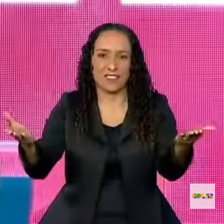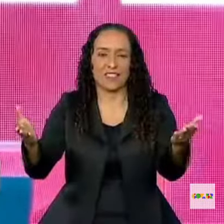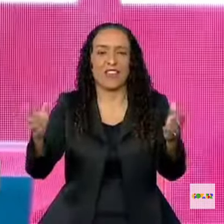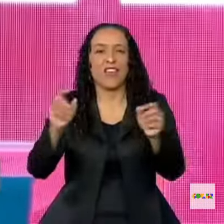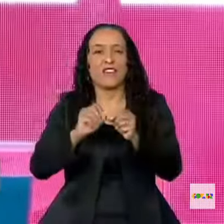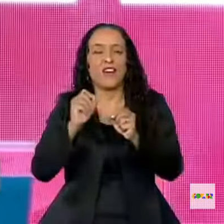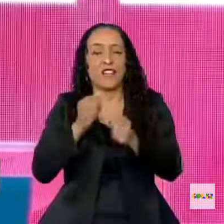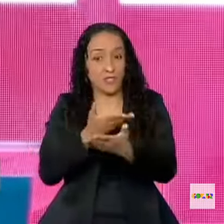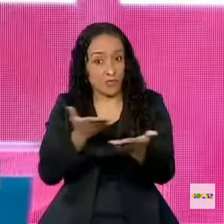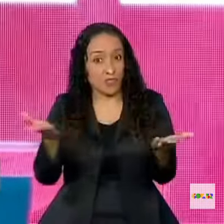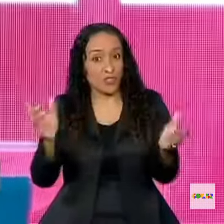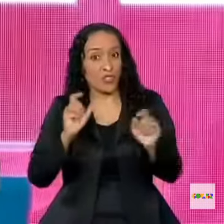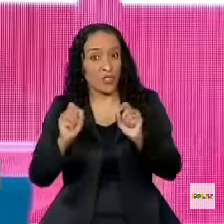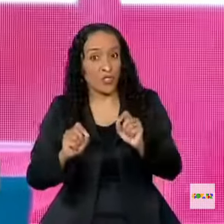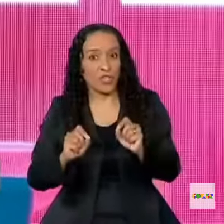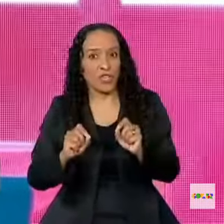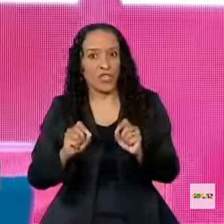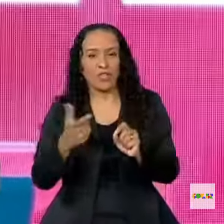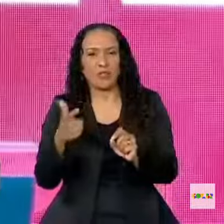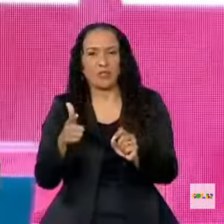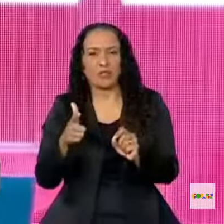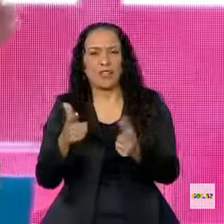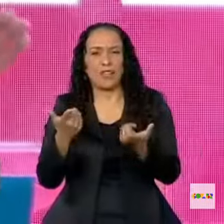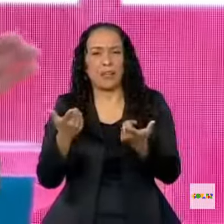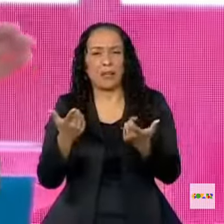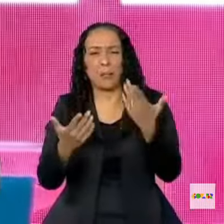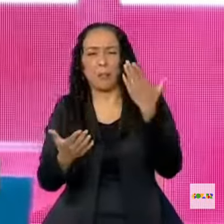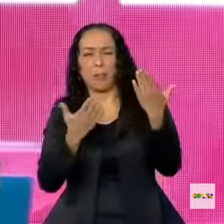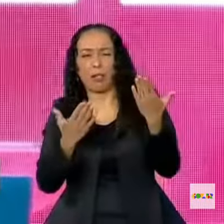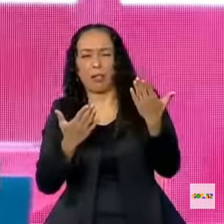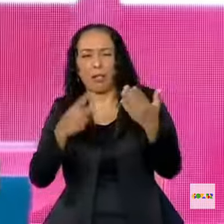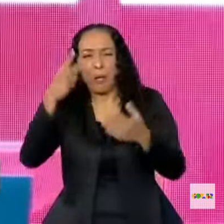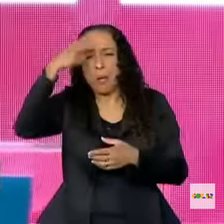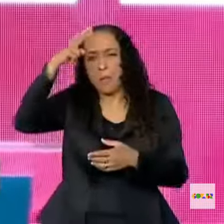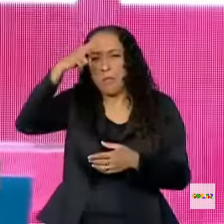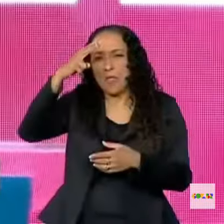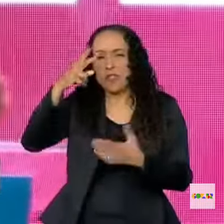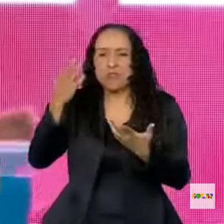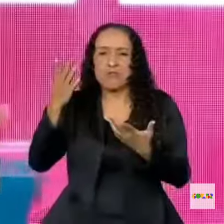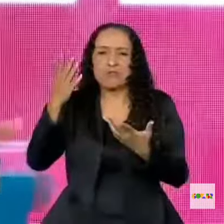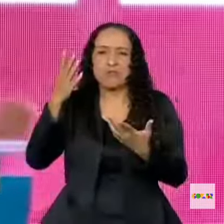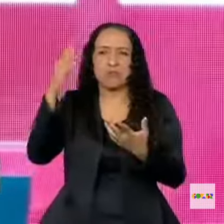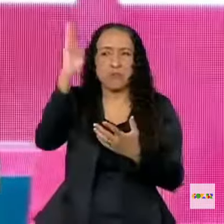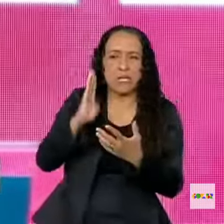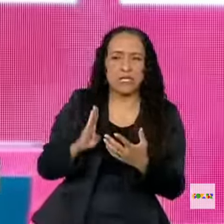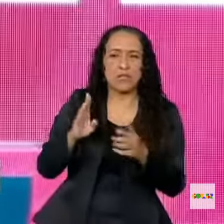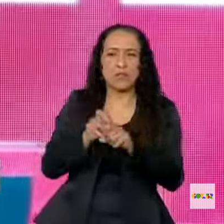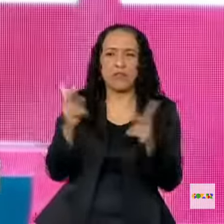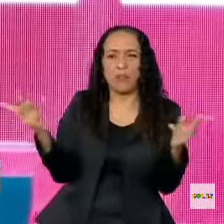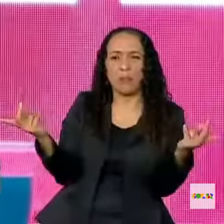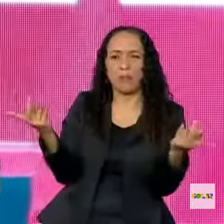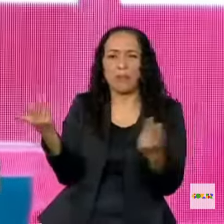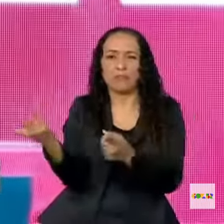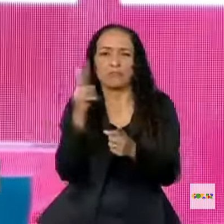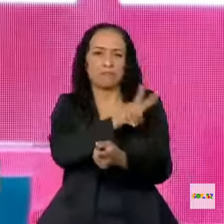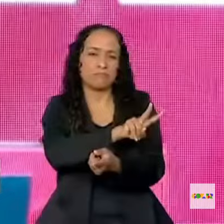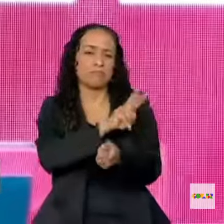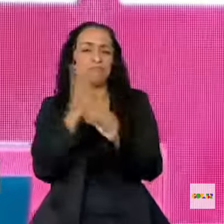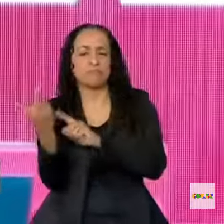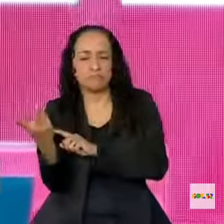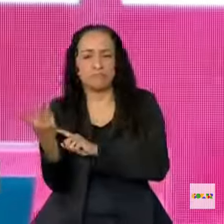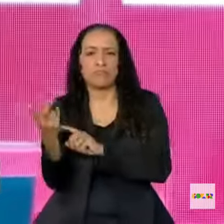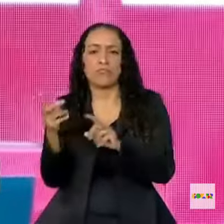faça com que vocês não Ten o cisma nem mexicano tem cisma do Brasil nem brasileiro tem cisma do mexicano e